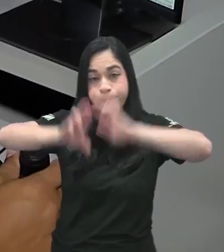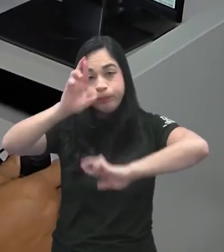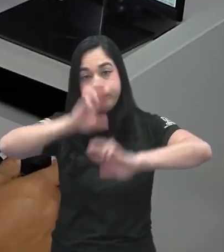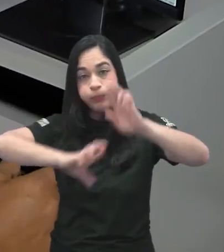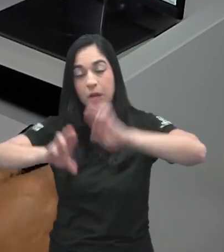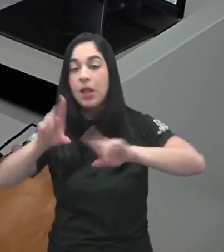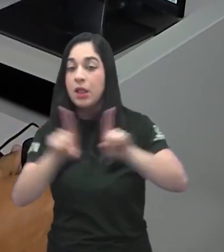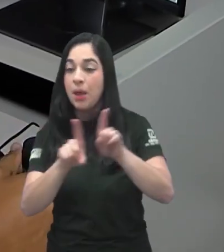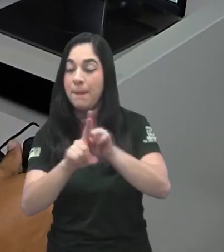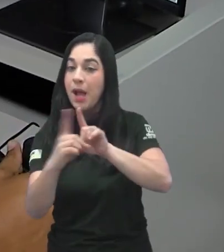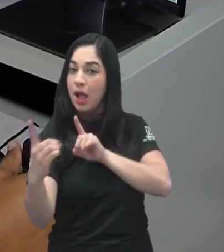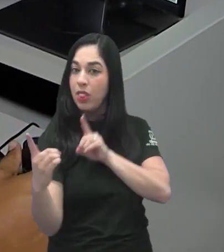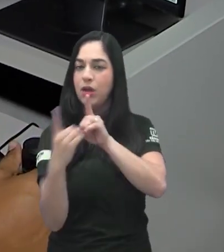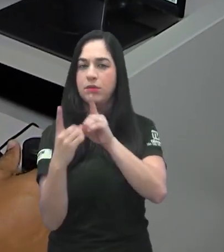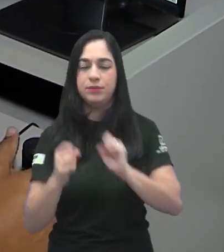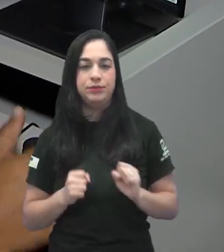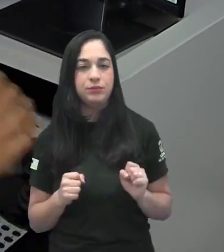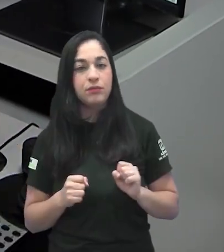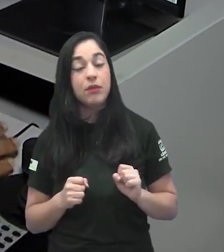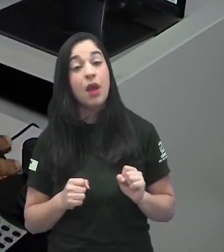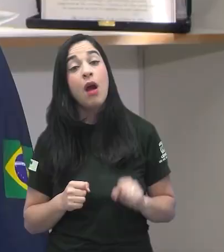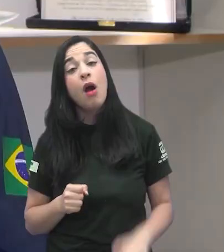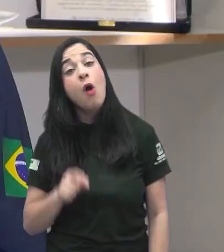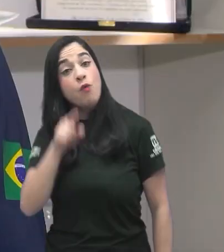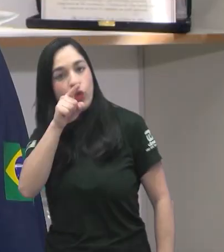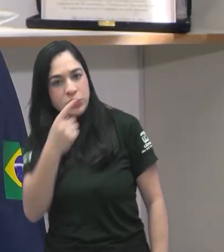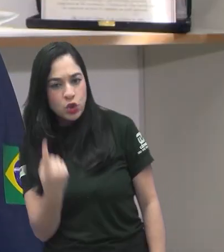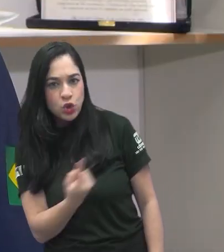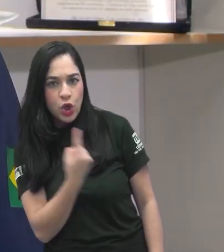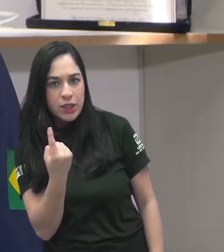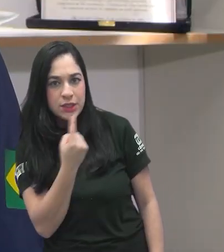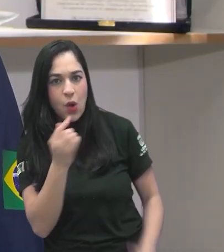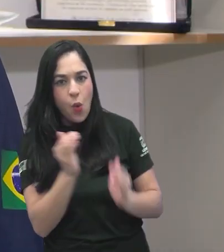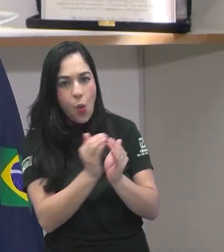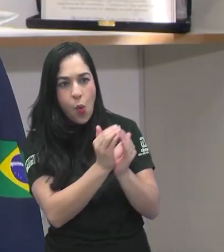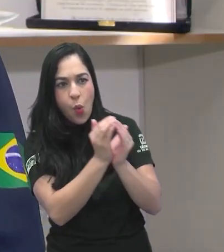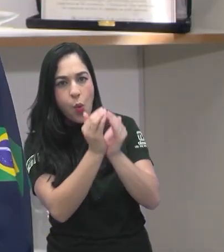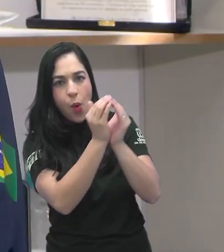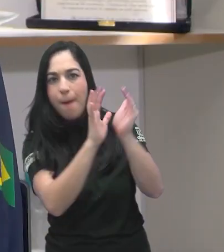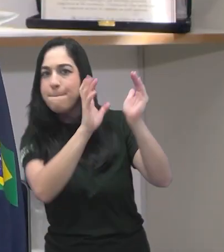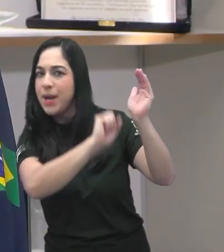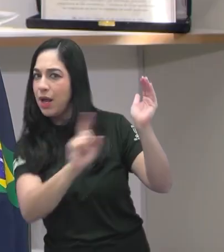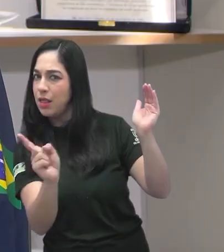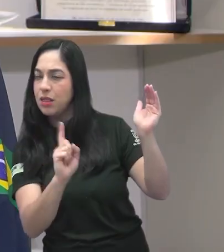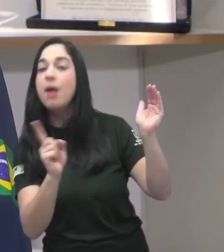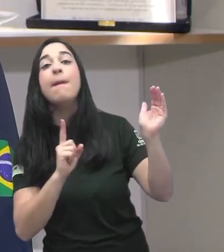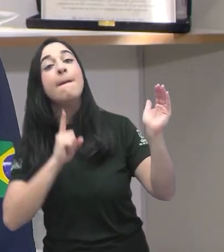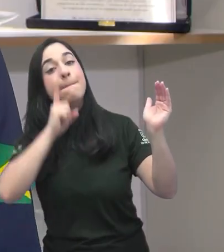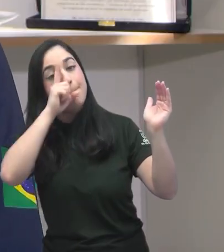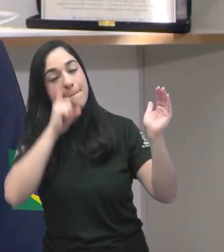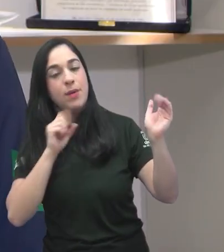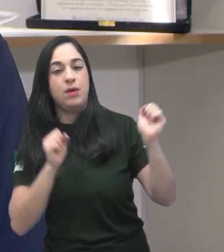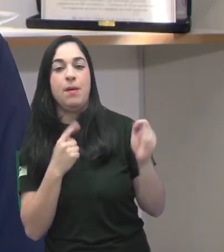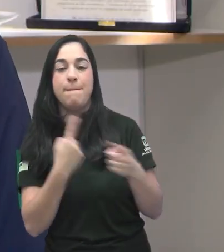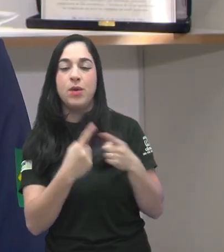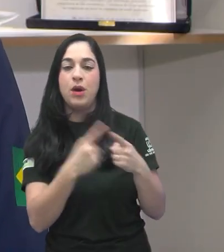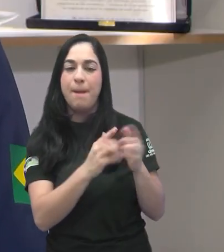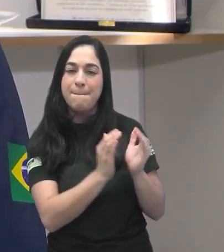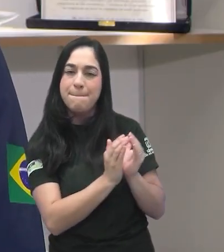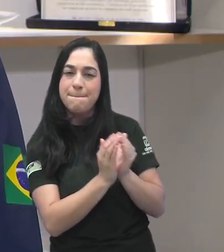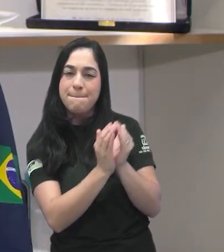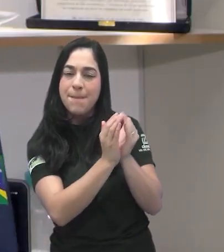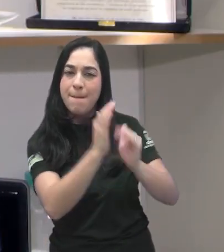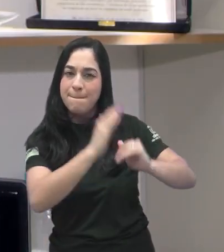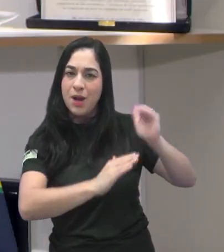fazem o monitoramento e o atendimento da ocorrência. Jamais tente você pegar o balão. Infelizmente,